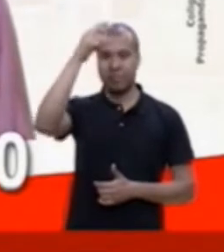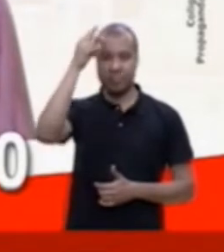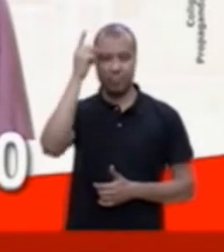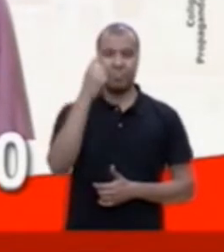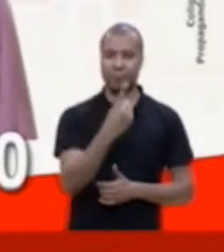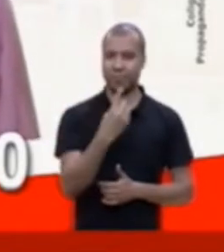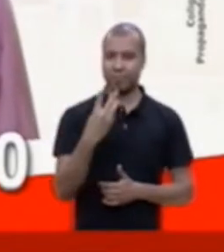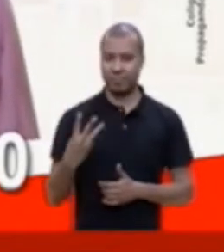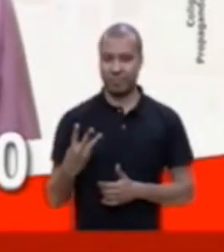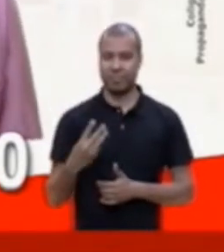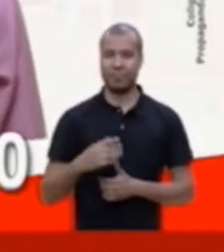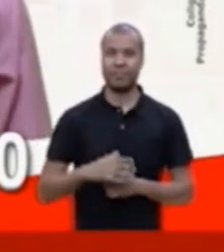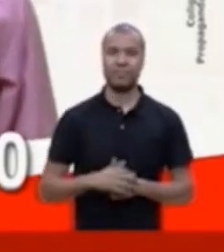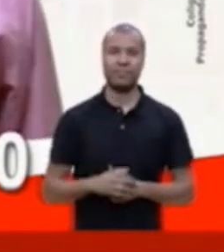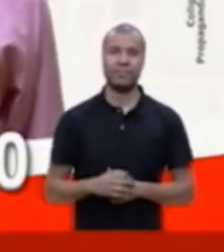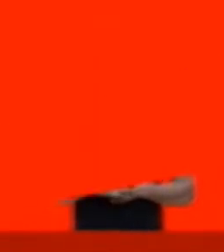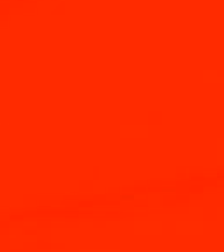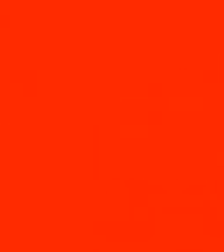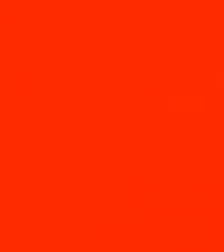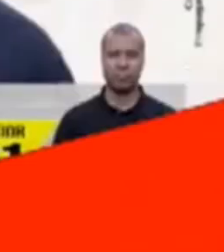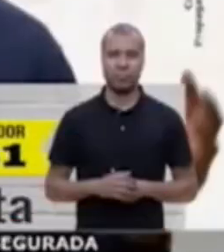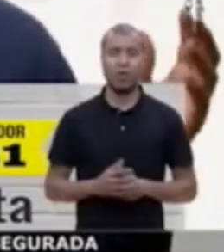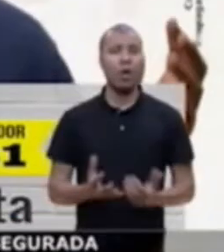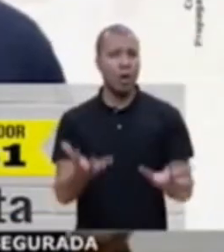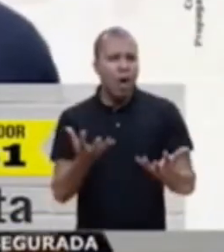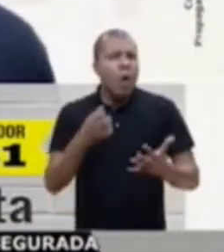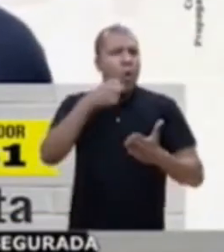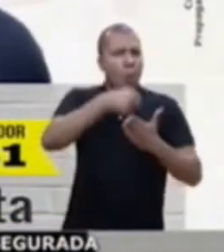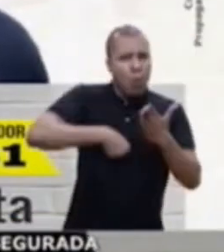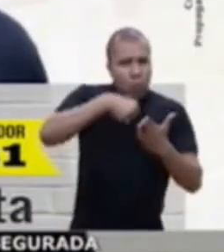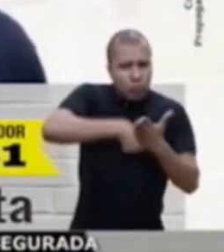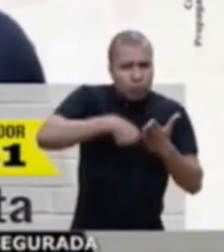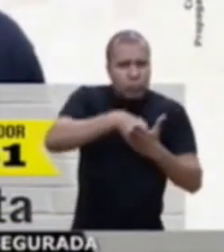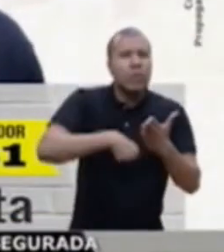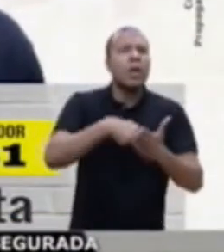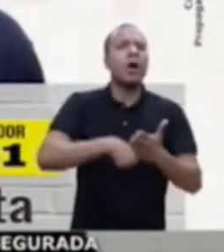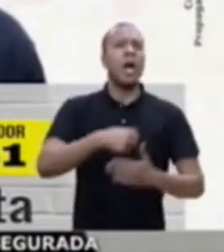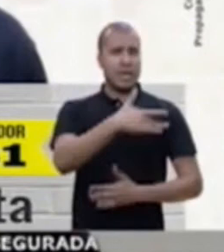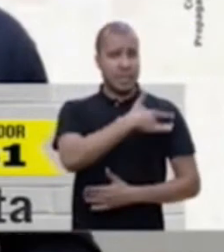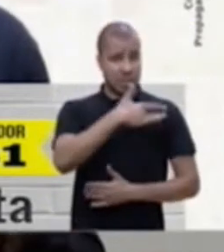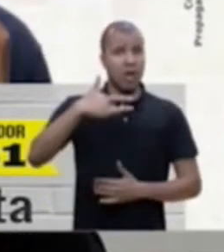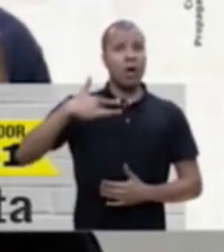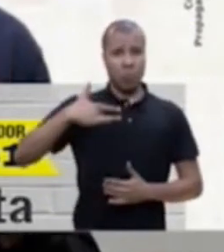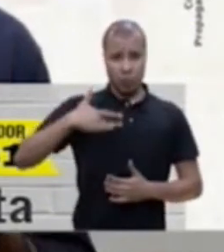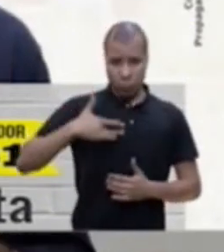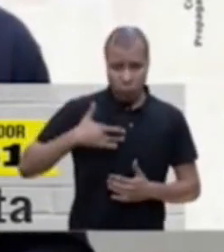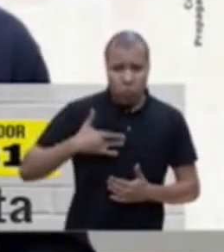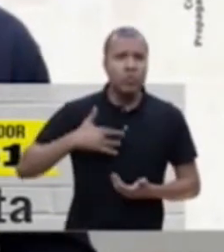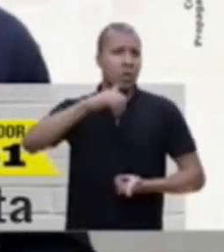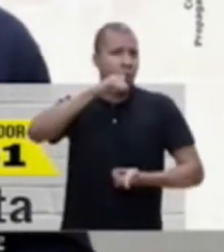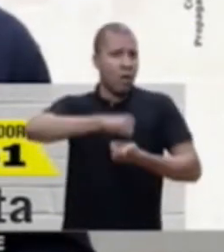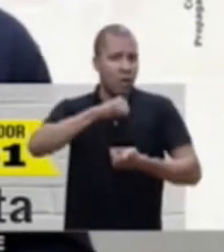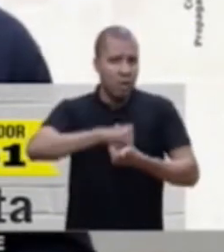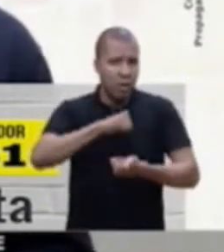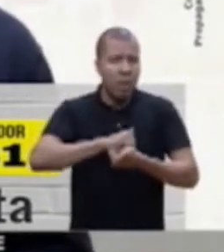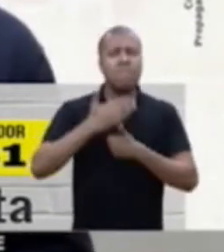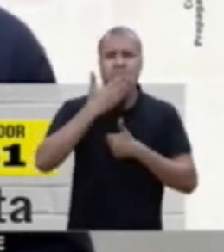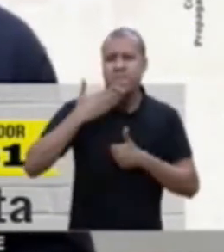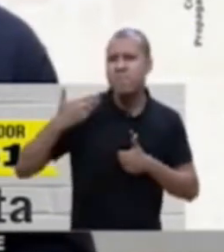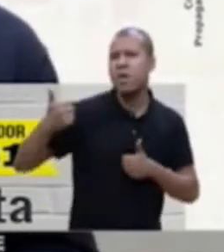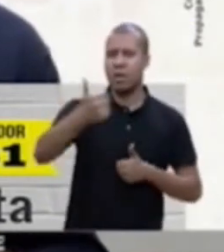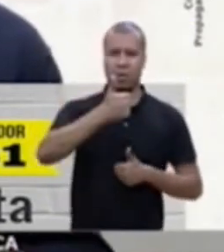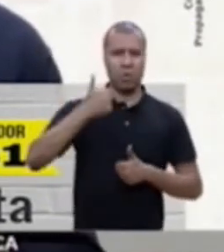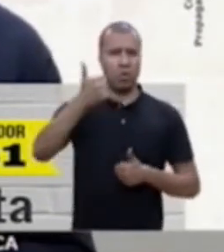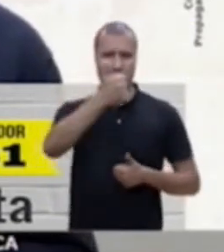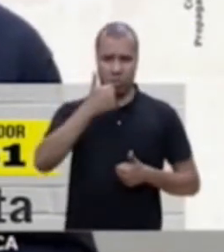Alfredinho, 13-110, Haddad, prefeito 13. Quero lutar para que seja assegurada a melhor qualidade de assistência